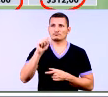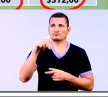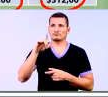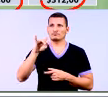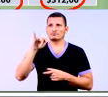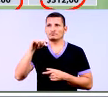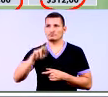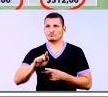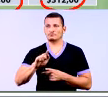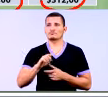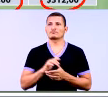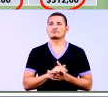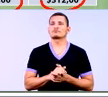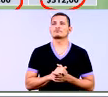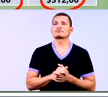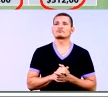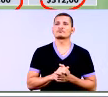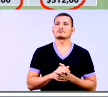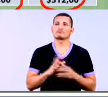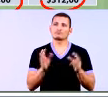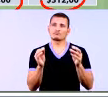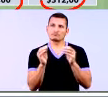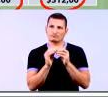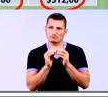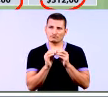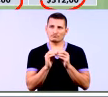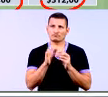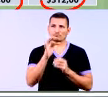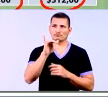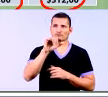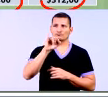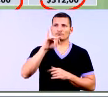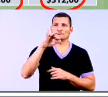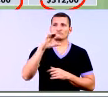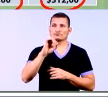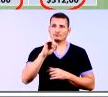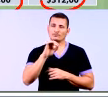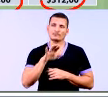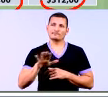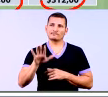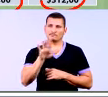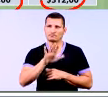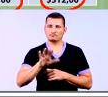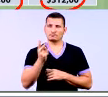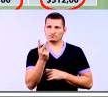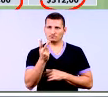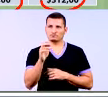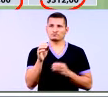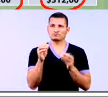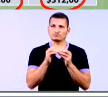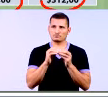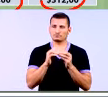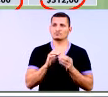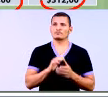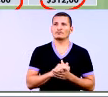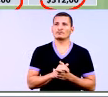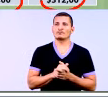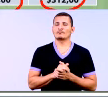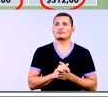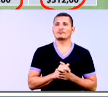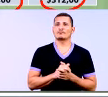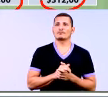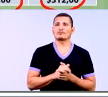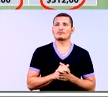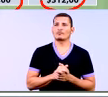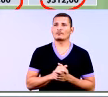o núcleo virtual. São os núcleos lógicos que a gente tem. Na prática, o processador ele trabalha como se ele tivesse aqui 2 núcleos,